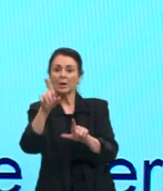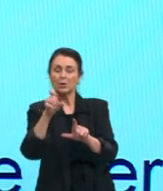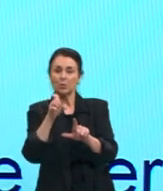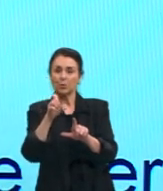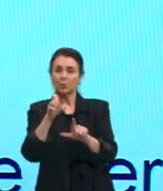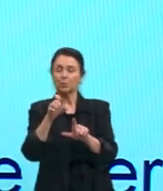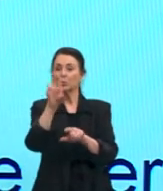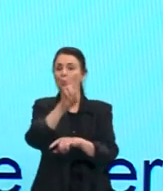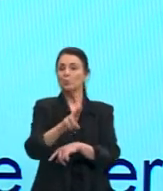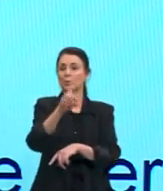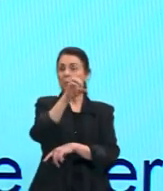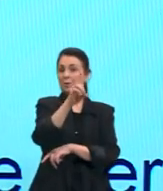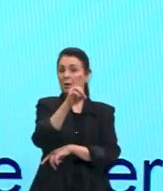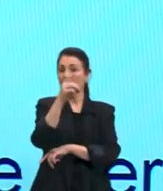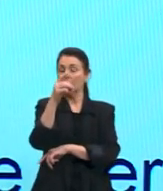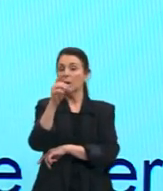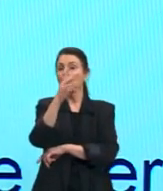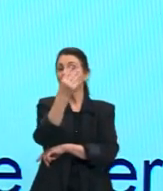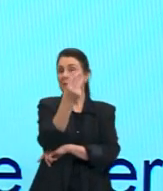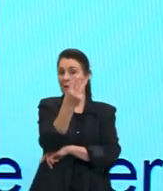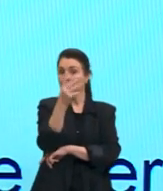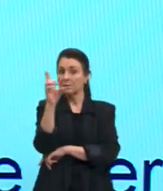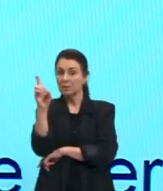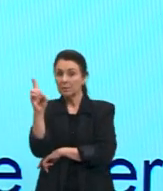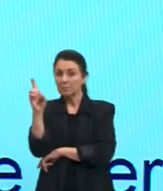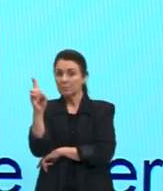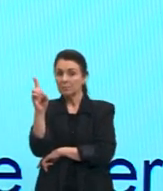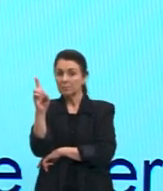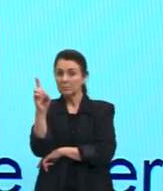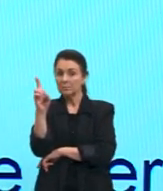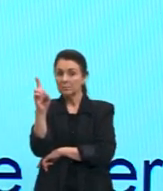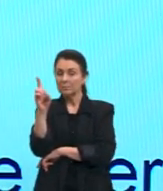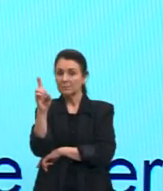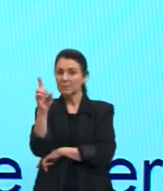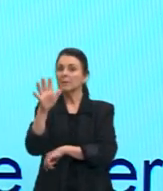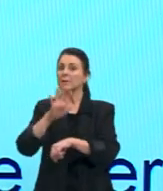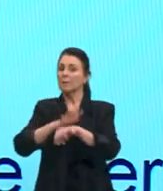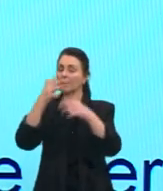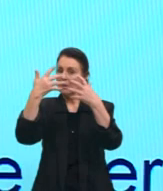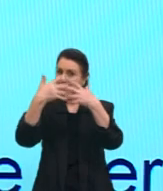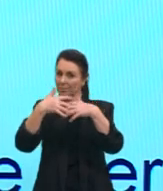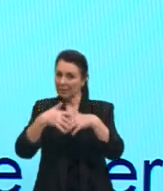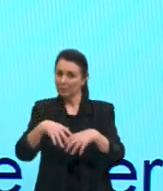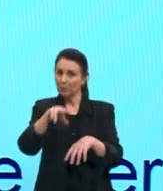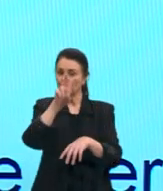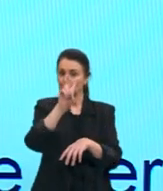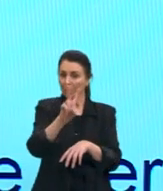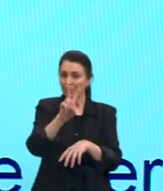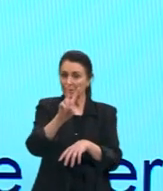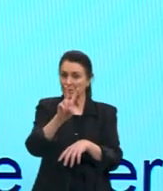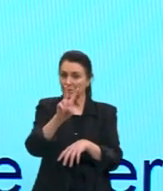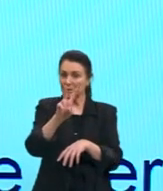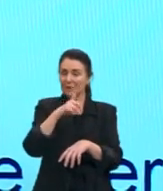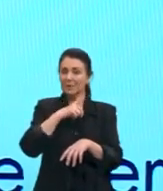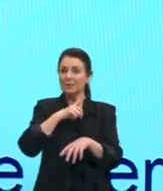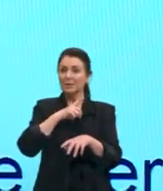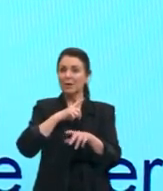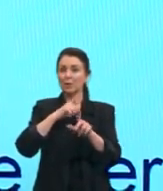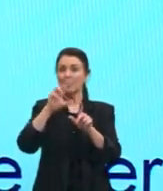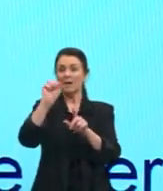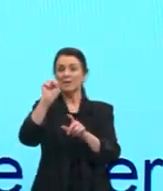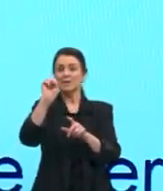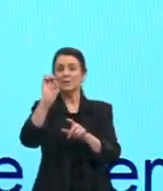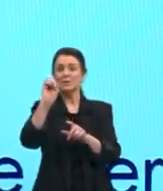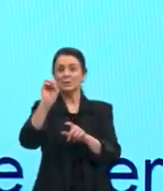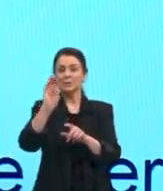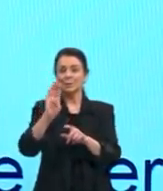em três dimensões tá então ele é um pouquinho mais complexo a gente tem dois vetores aqui e aqui seria a soma tá